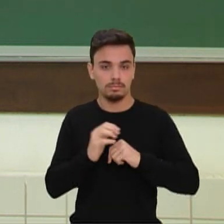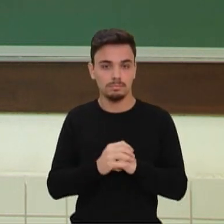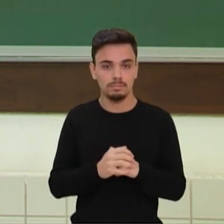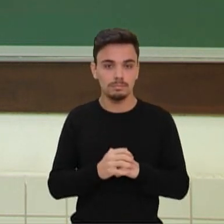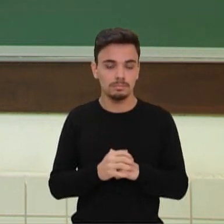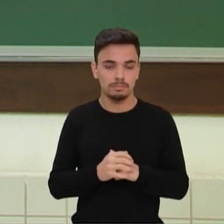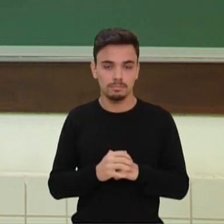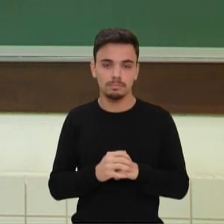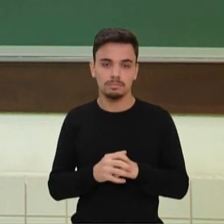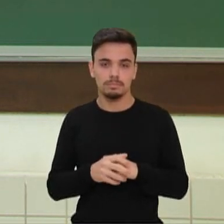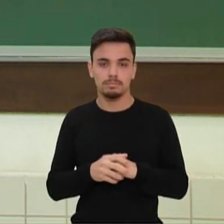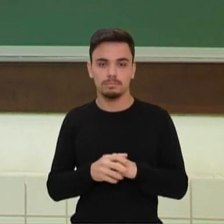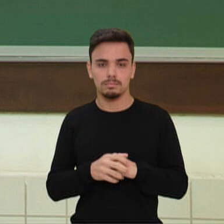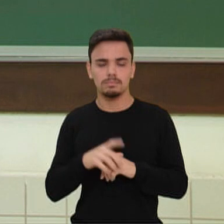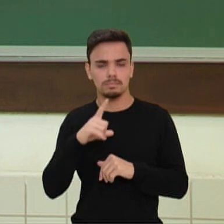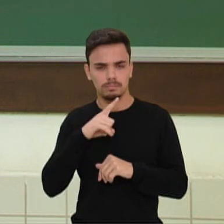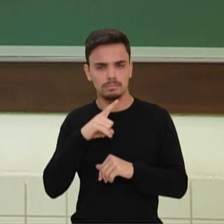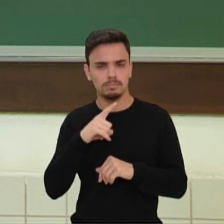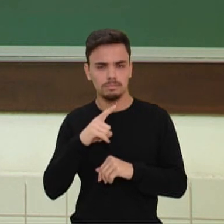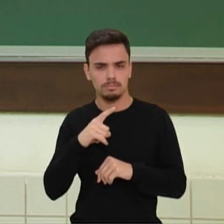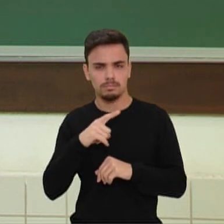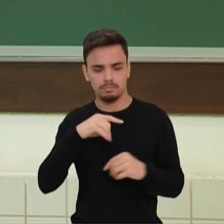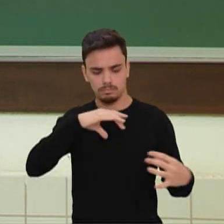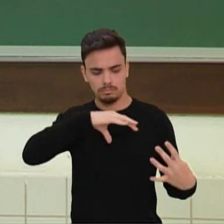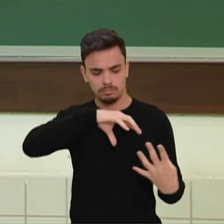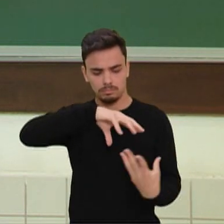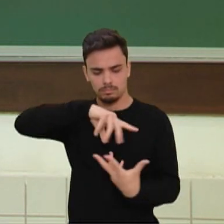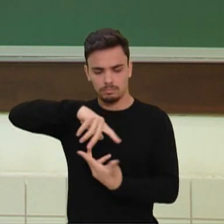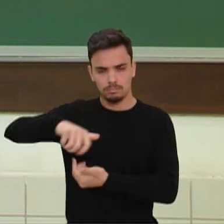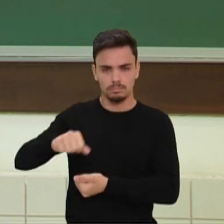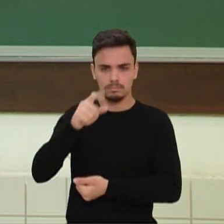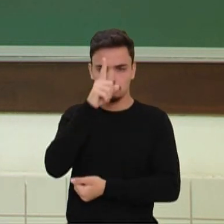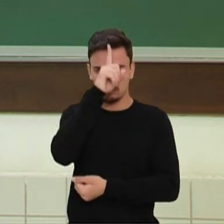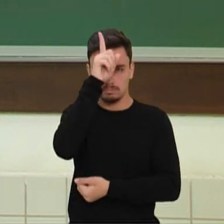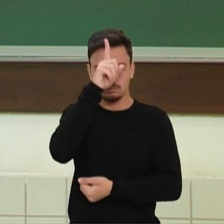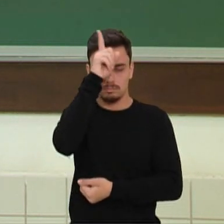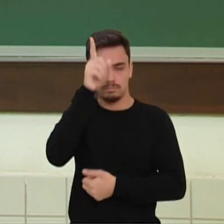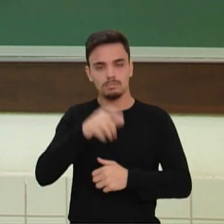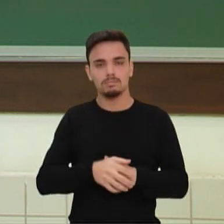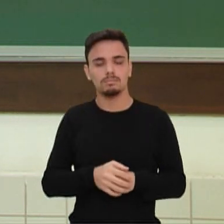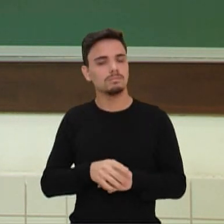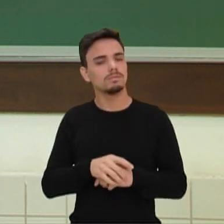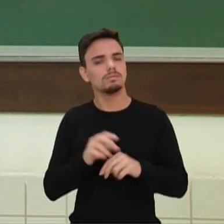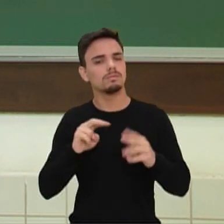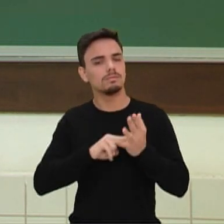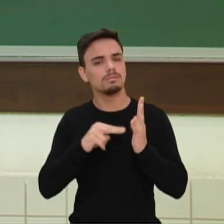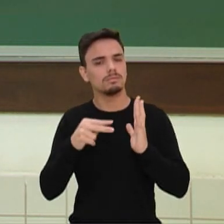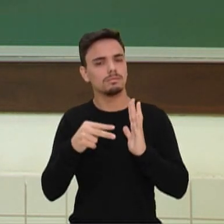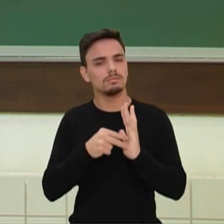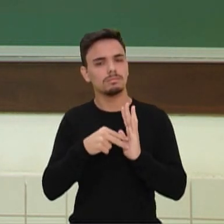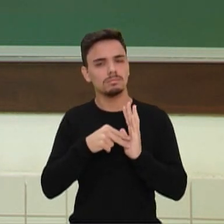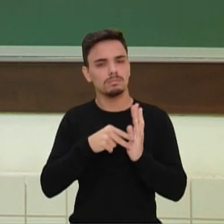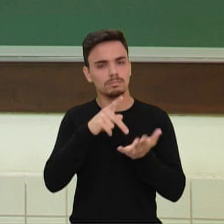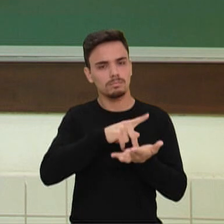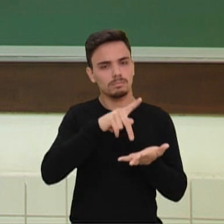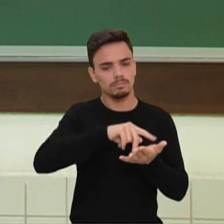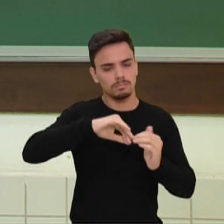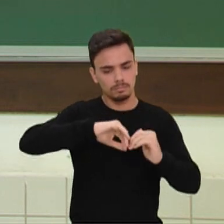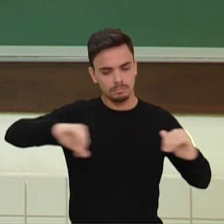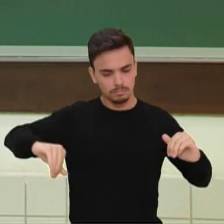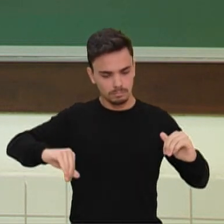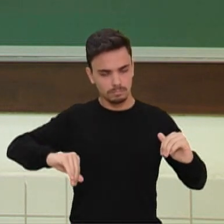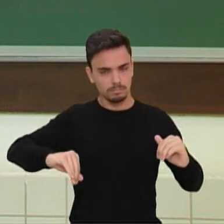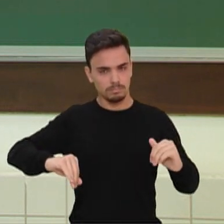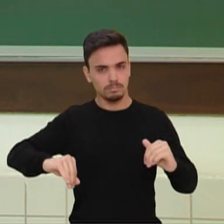vai estabelecer o mundo das ideias. O mundo das ideias seria uma realidade separada da realidade